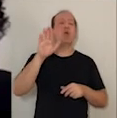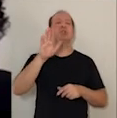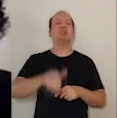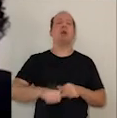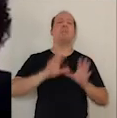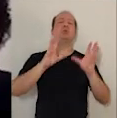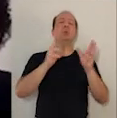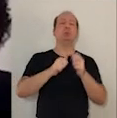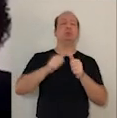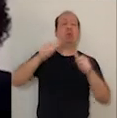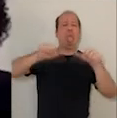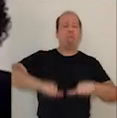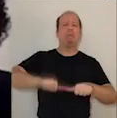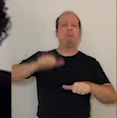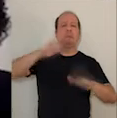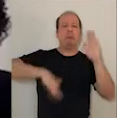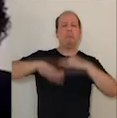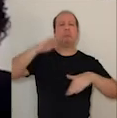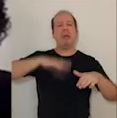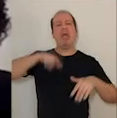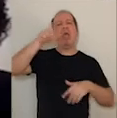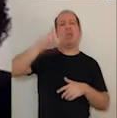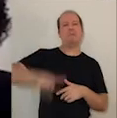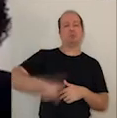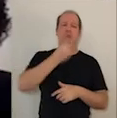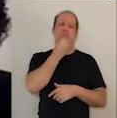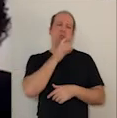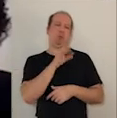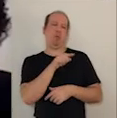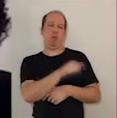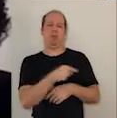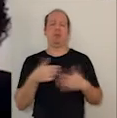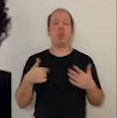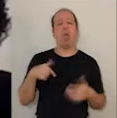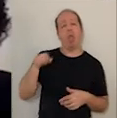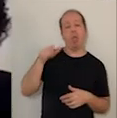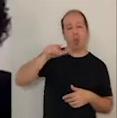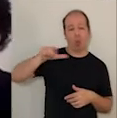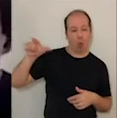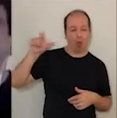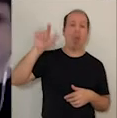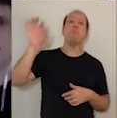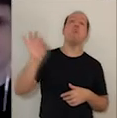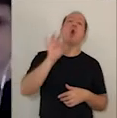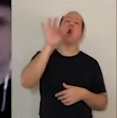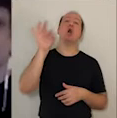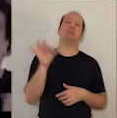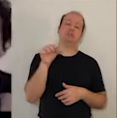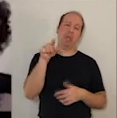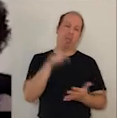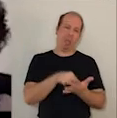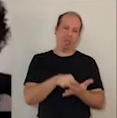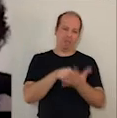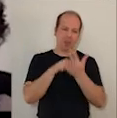de patife. Só esse ele outro... é pessoa de bem. Esse outro patife aí chamado Mosca tinha me revelado, não de